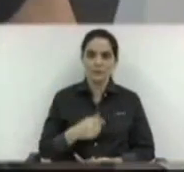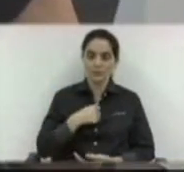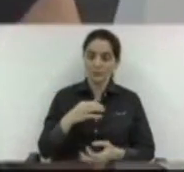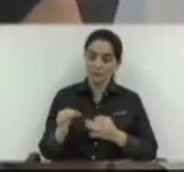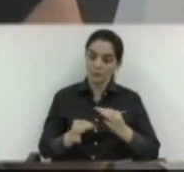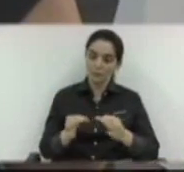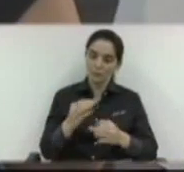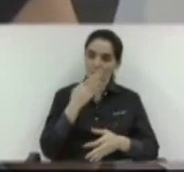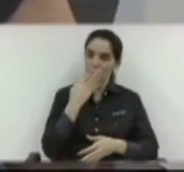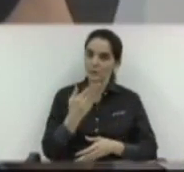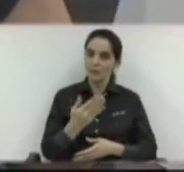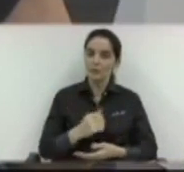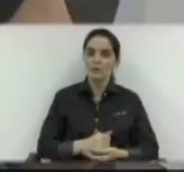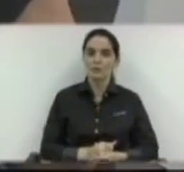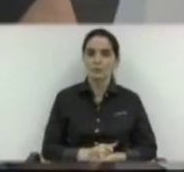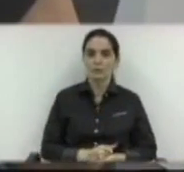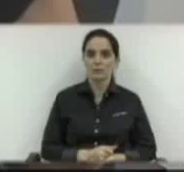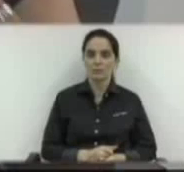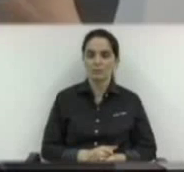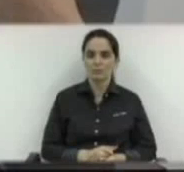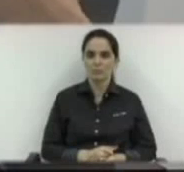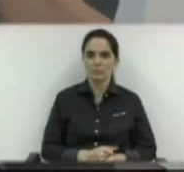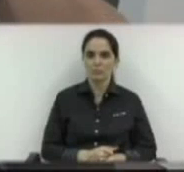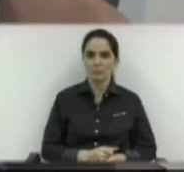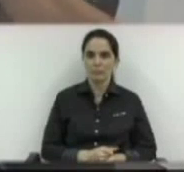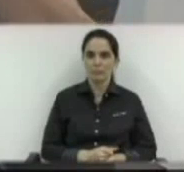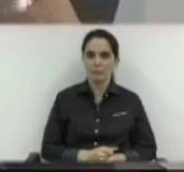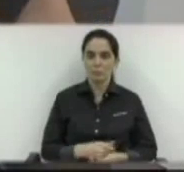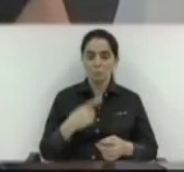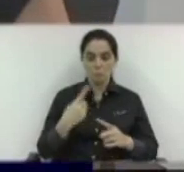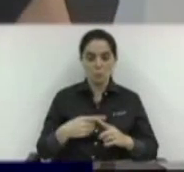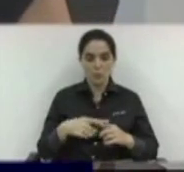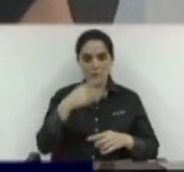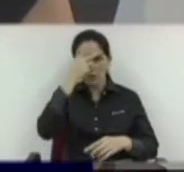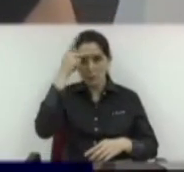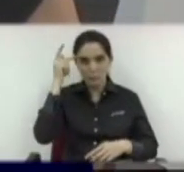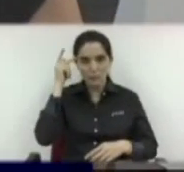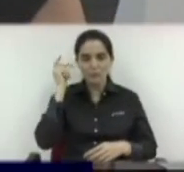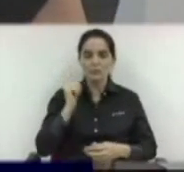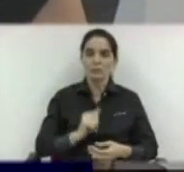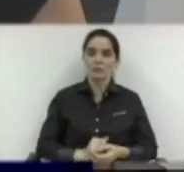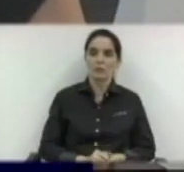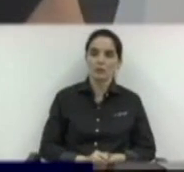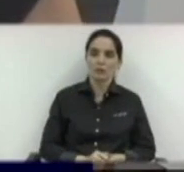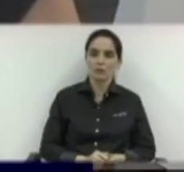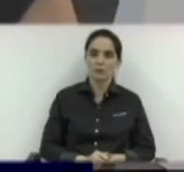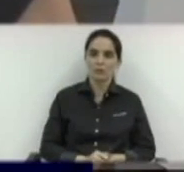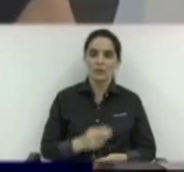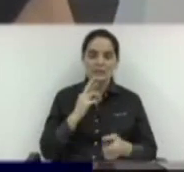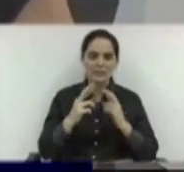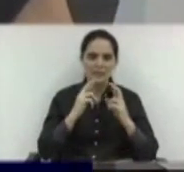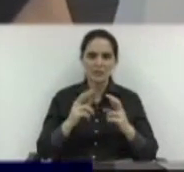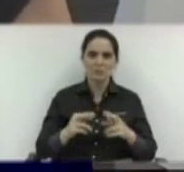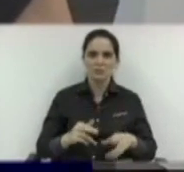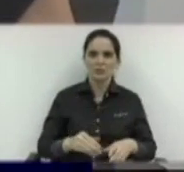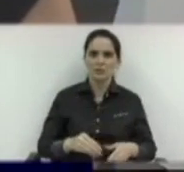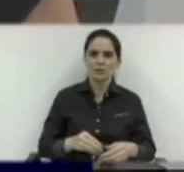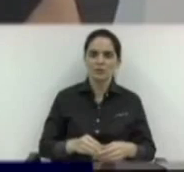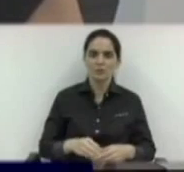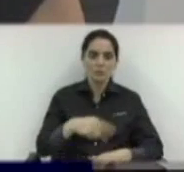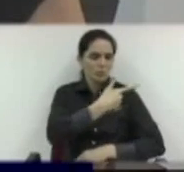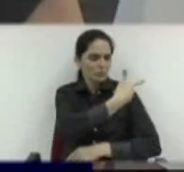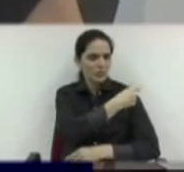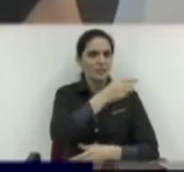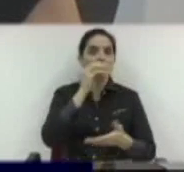esse requerimento para ver, e algumas reclamações, né, nos chegaram em relação à falta de algumas vacinas, e eu